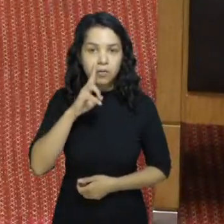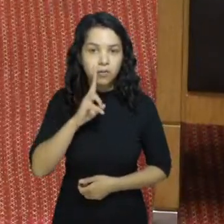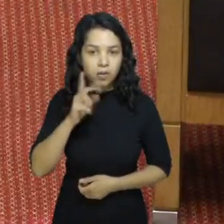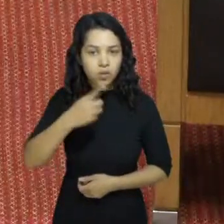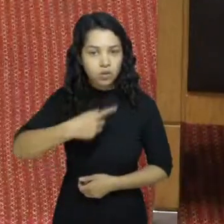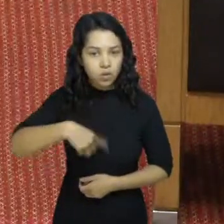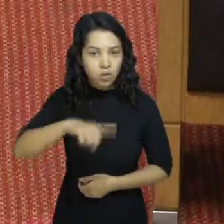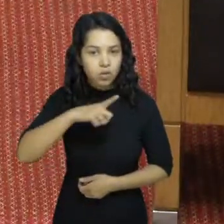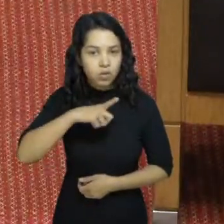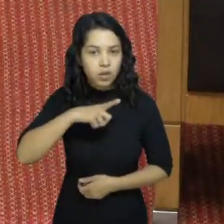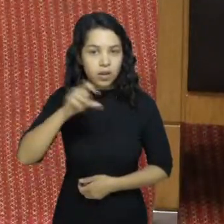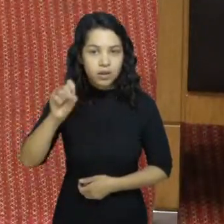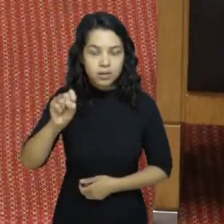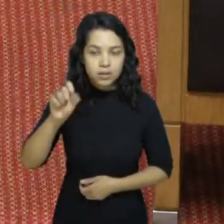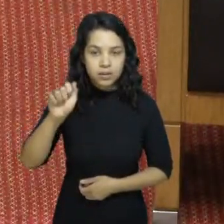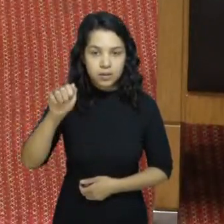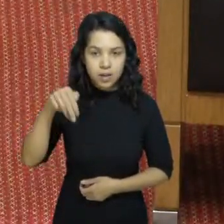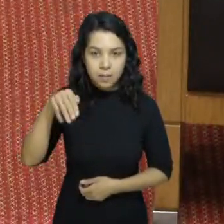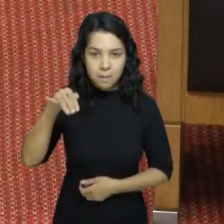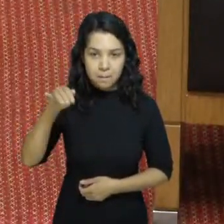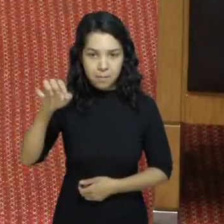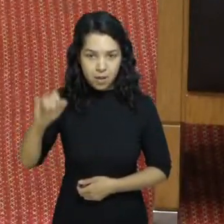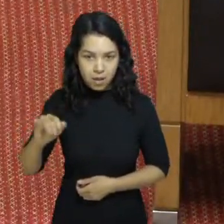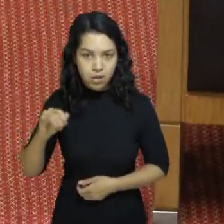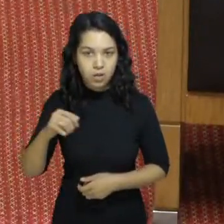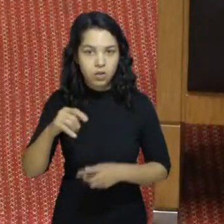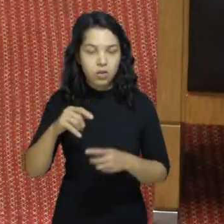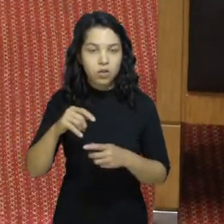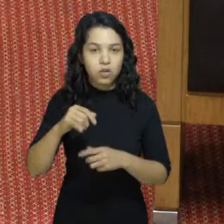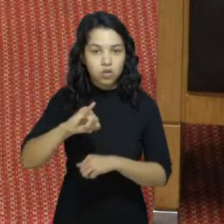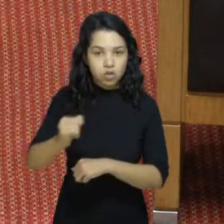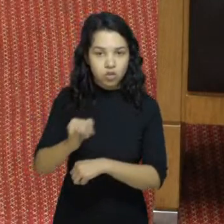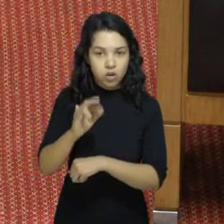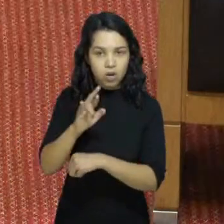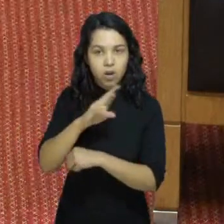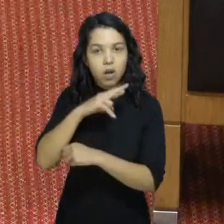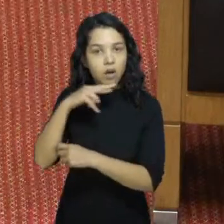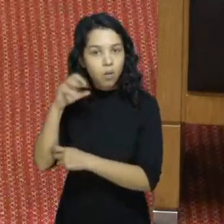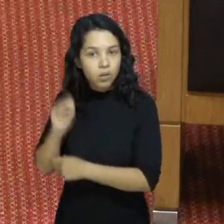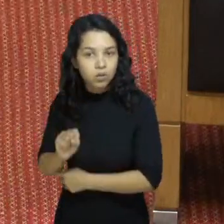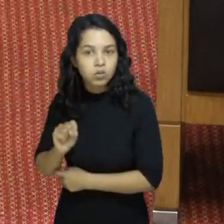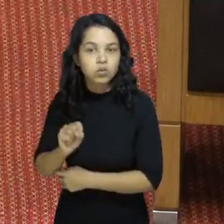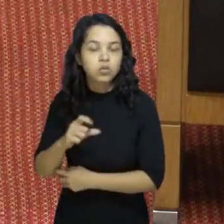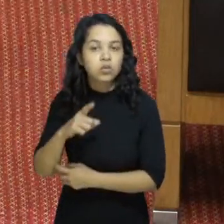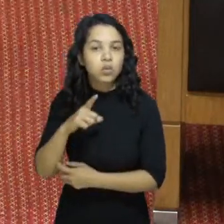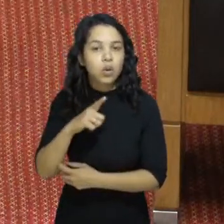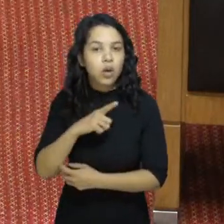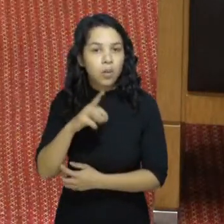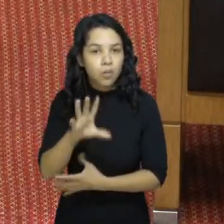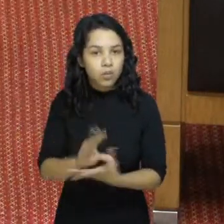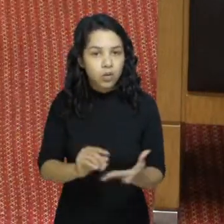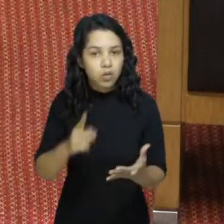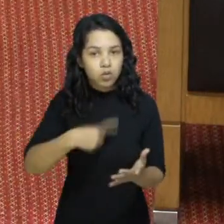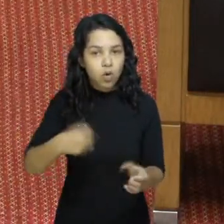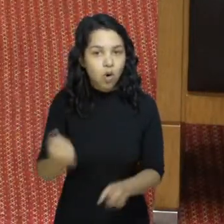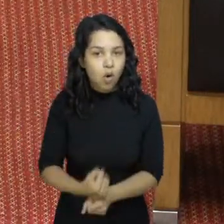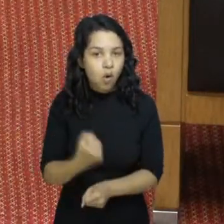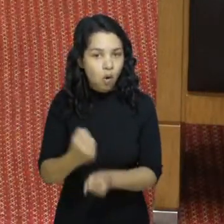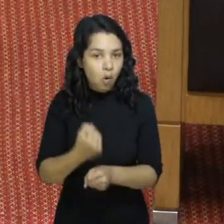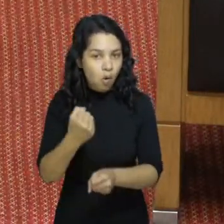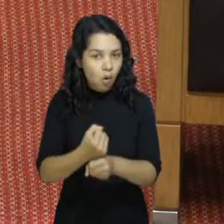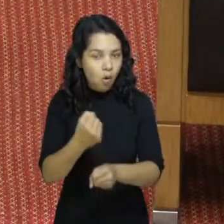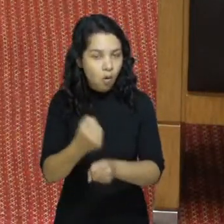o samar em Jaraguá do Sul que é modelo para Santa Catarina As Nossas obras o que nós fizemos lá